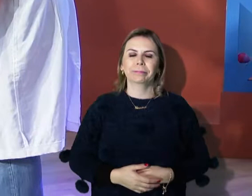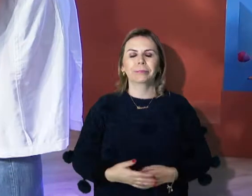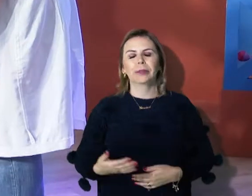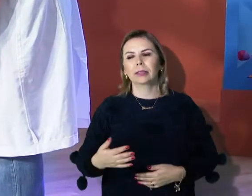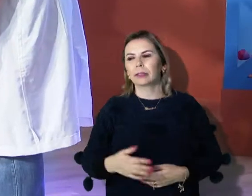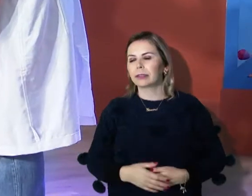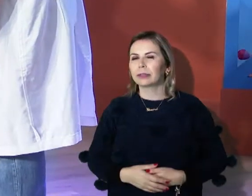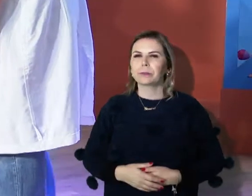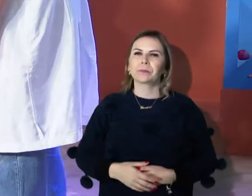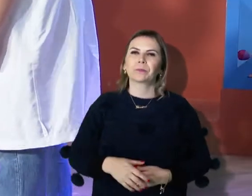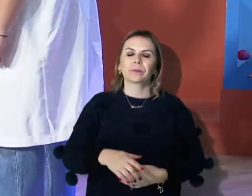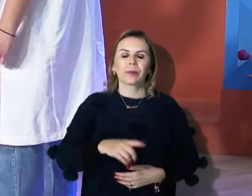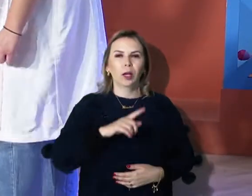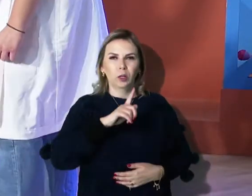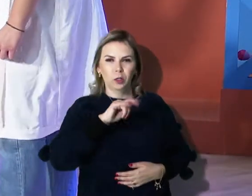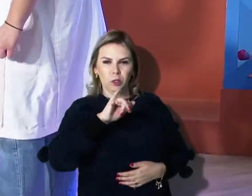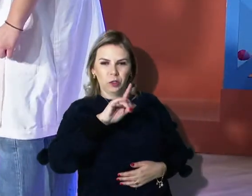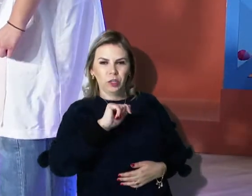Ô, Gigi...